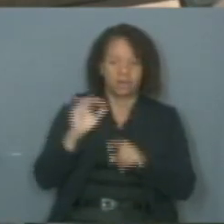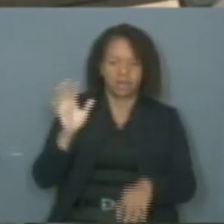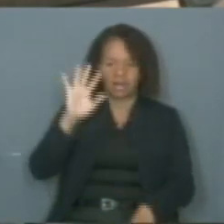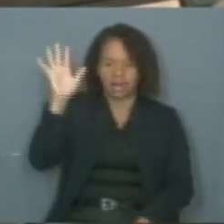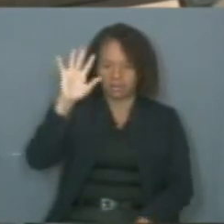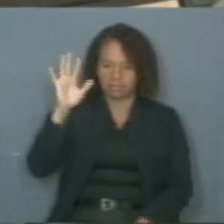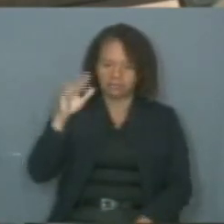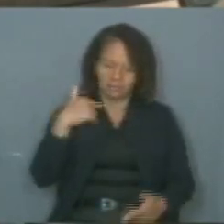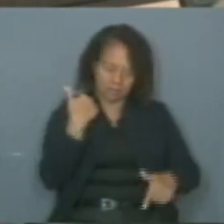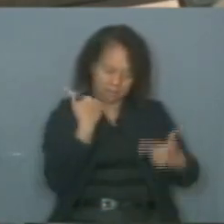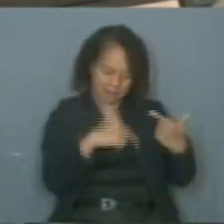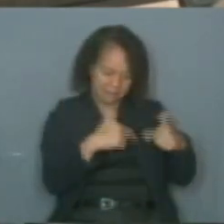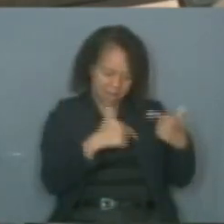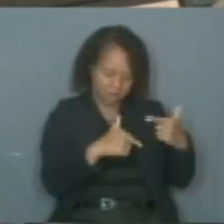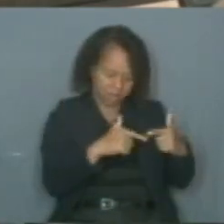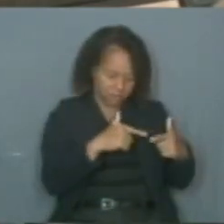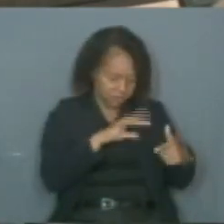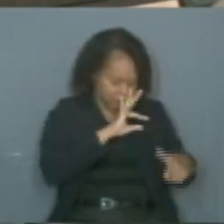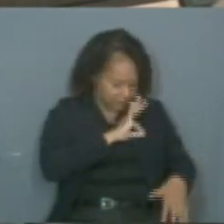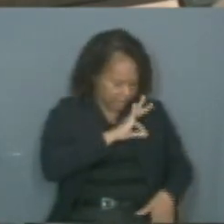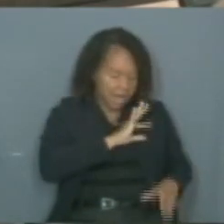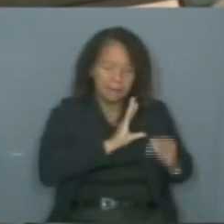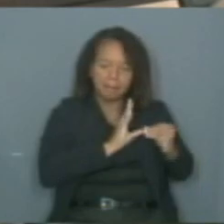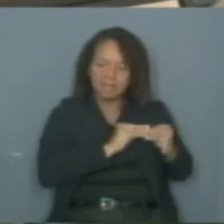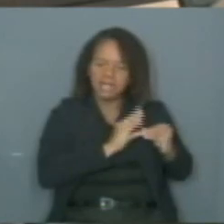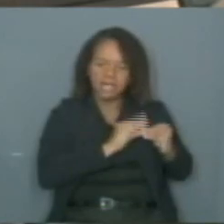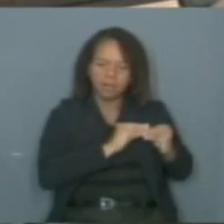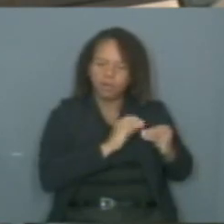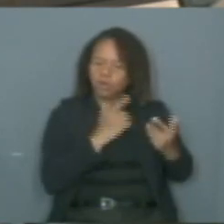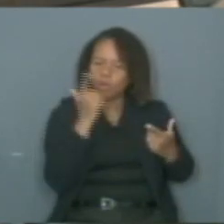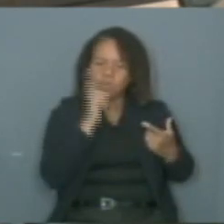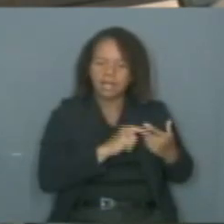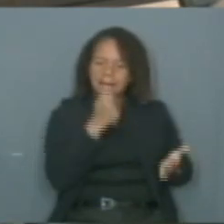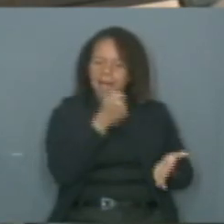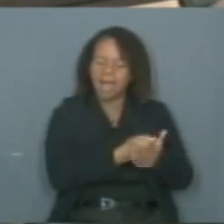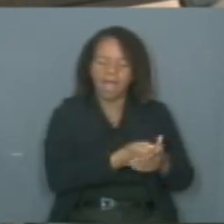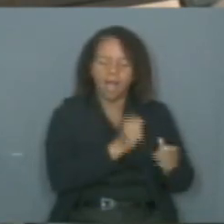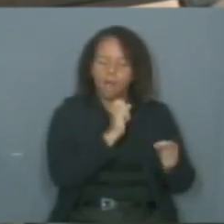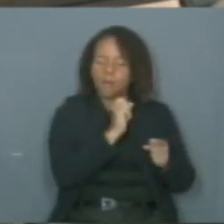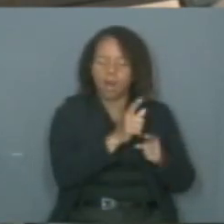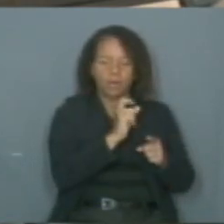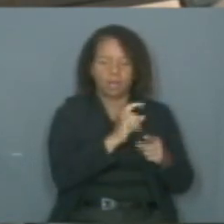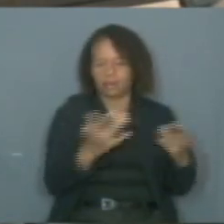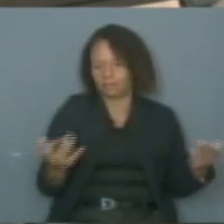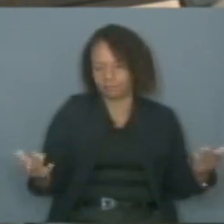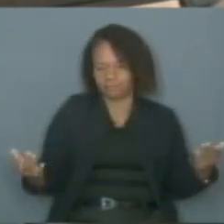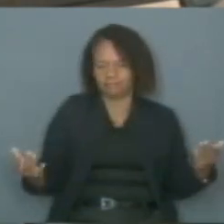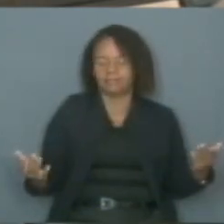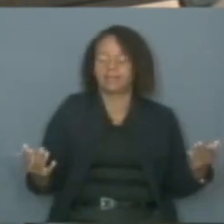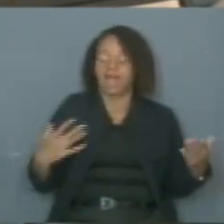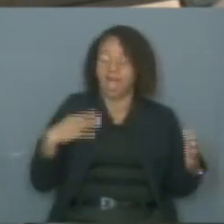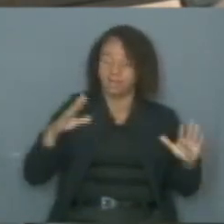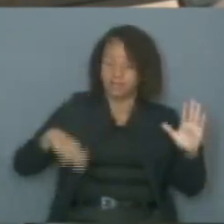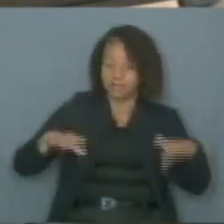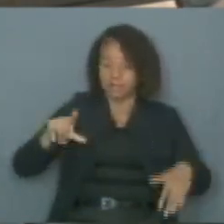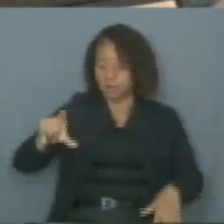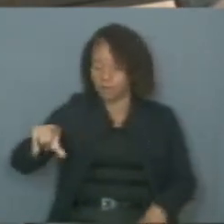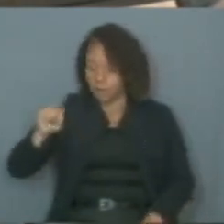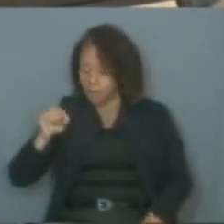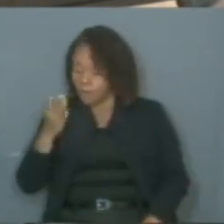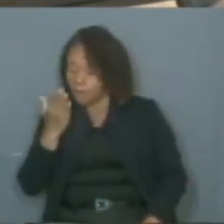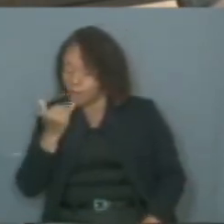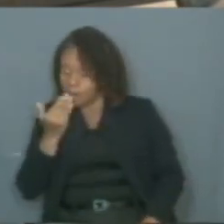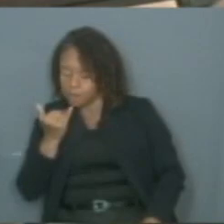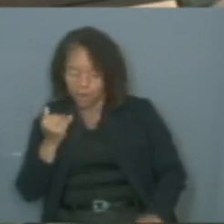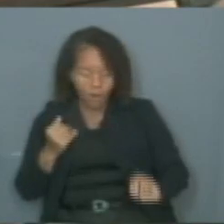muitos trabalhadores, com apenas um salário mínimo, não conseguem pagar um aluguel. Muita gente, vereadora, tem que escolher se